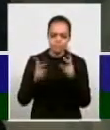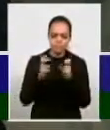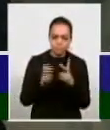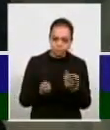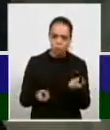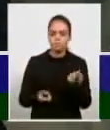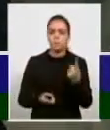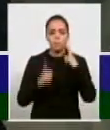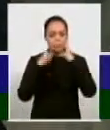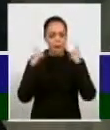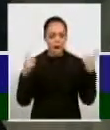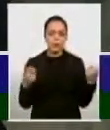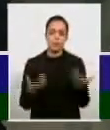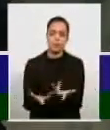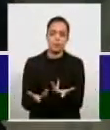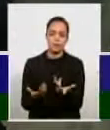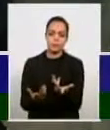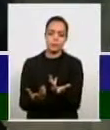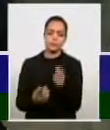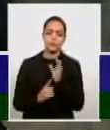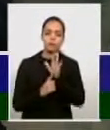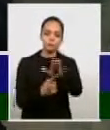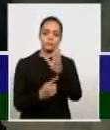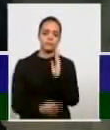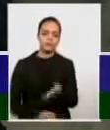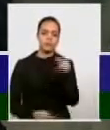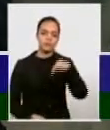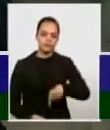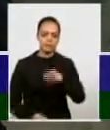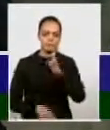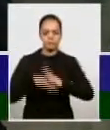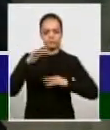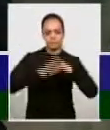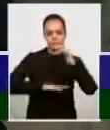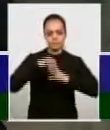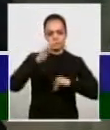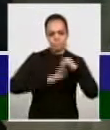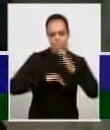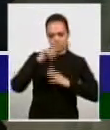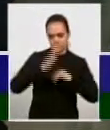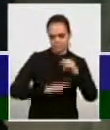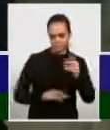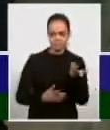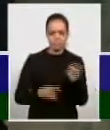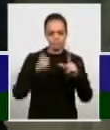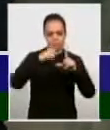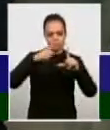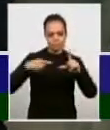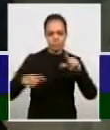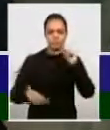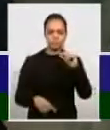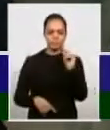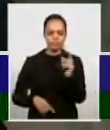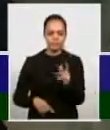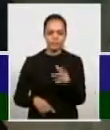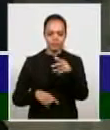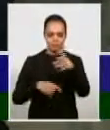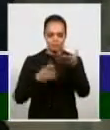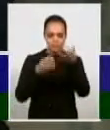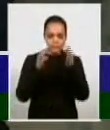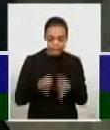a poluição sonora. E foi apresentado aqui pelos profissionais índices fidedignos